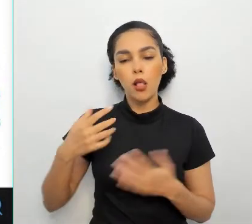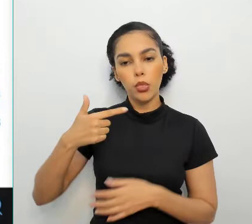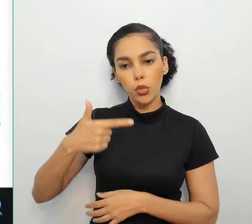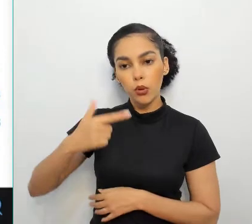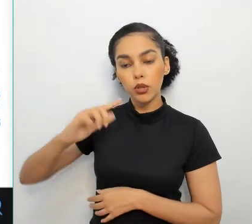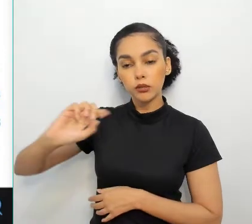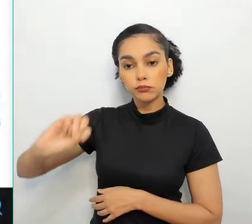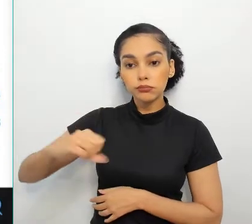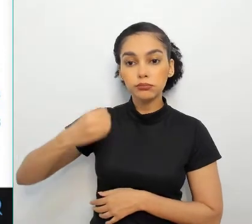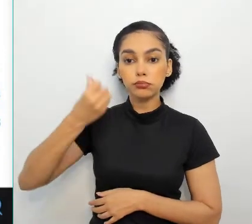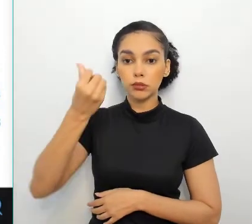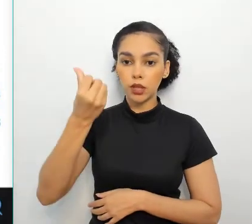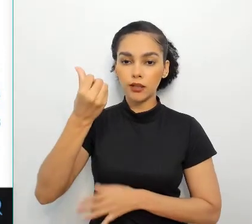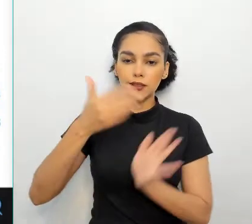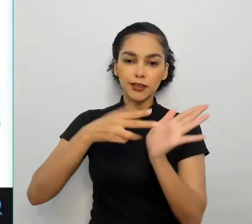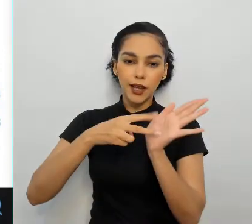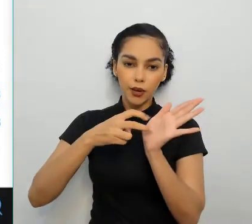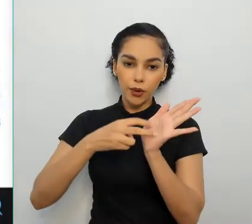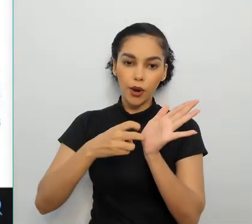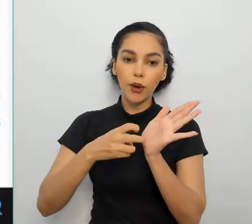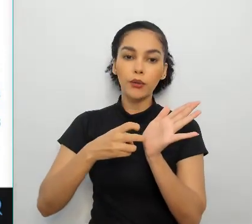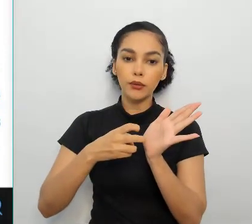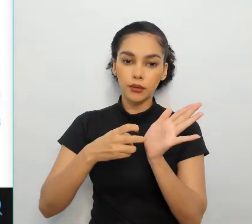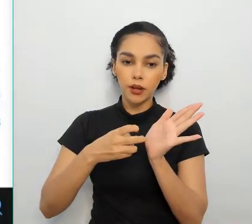isso aqui vai dar 2 elevado a 6.